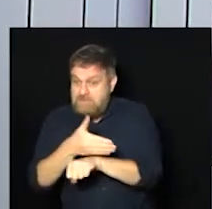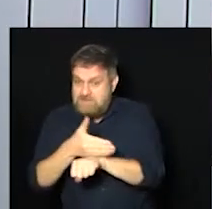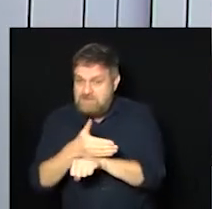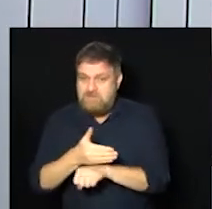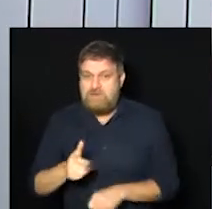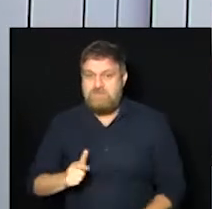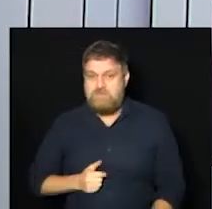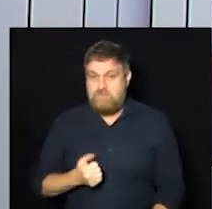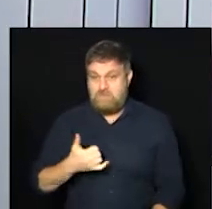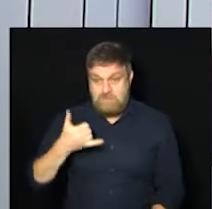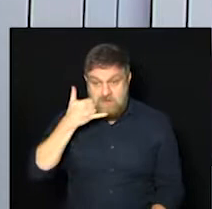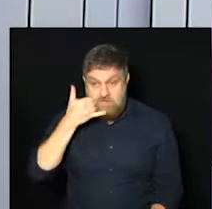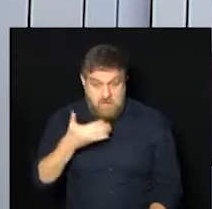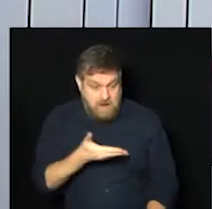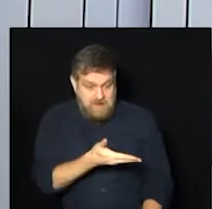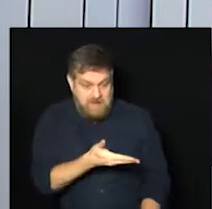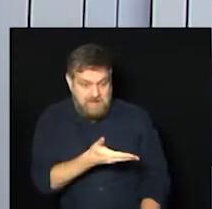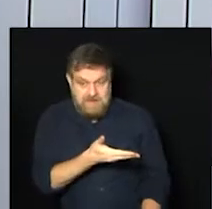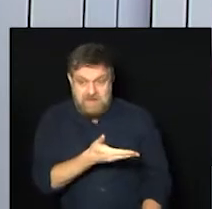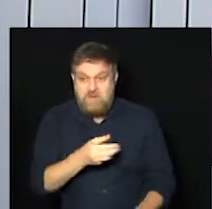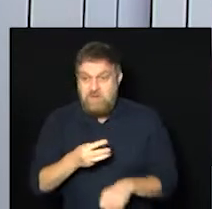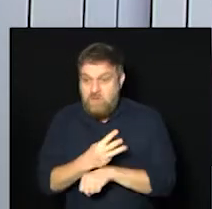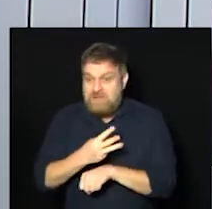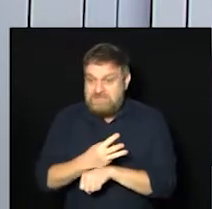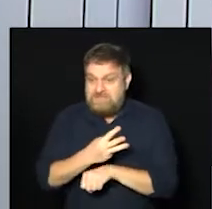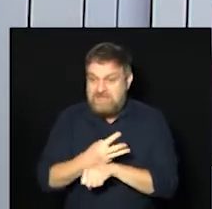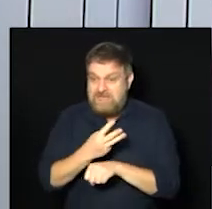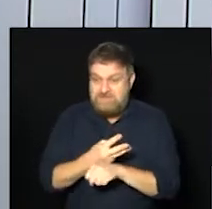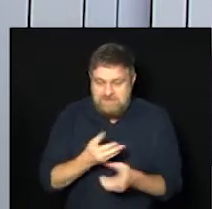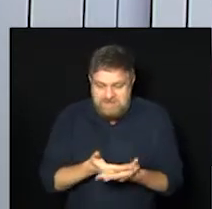97829-3776. Telefone está aqui embaixo da sua tela.